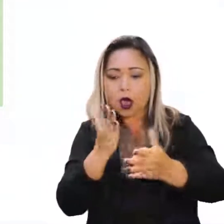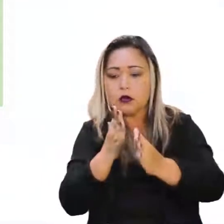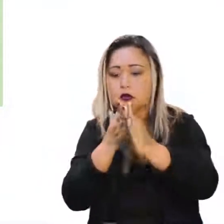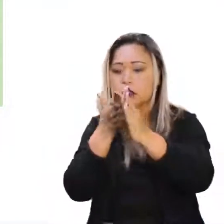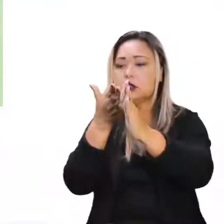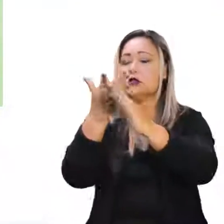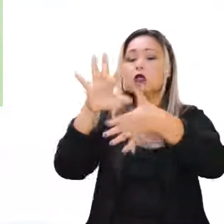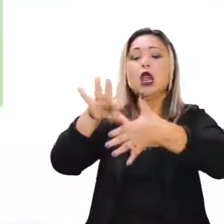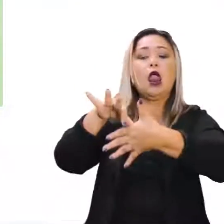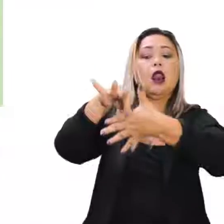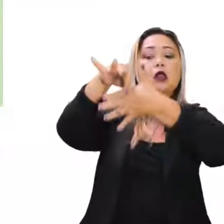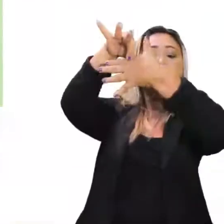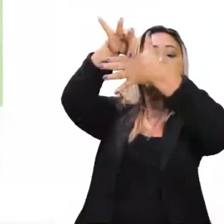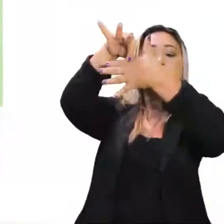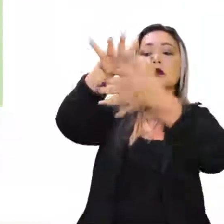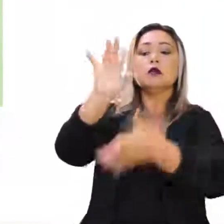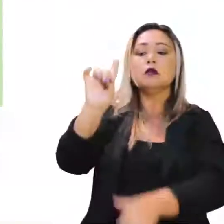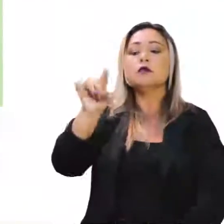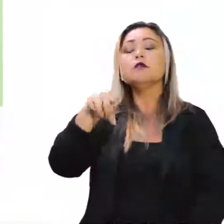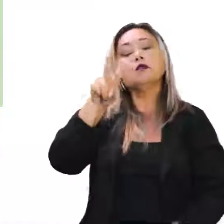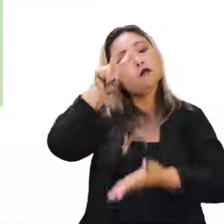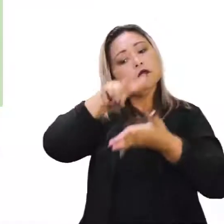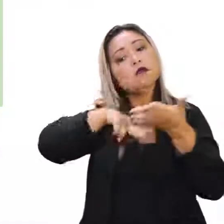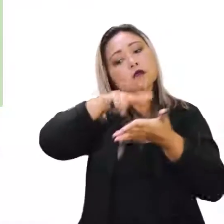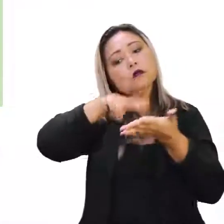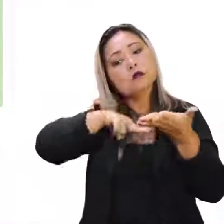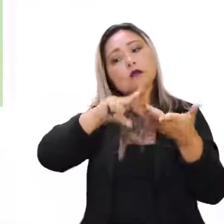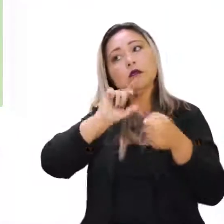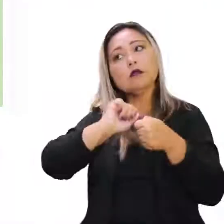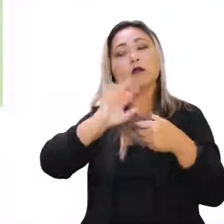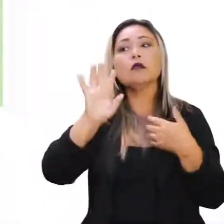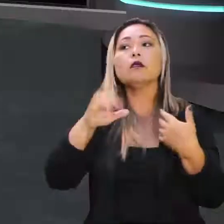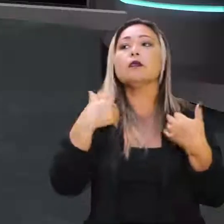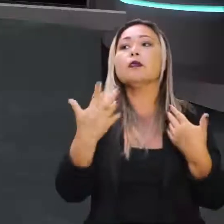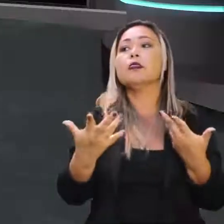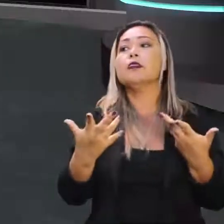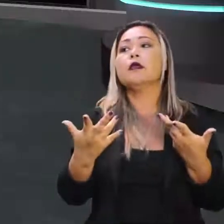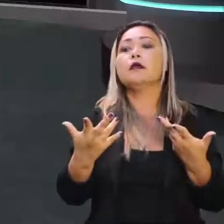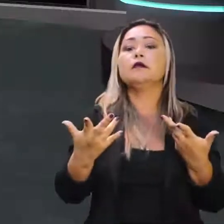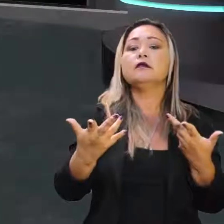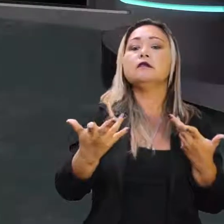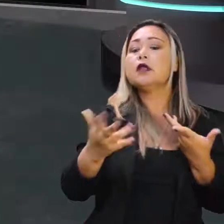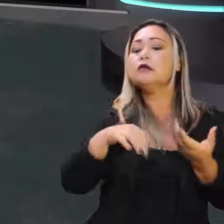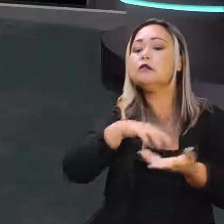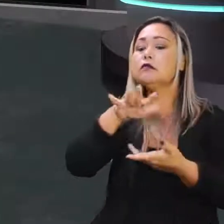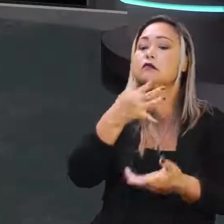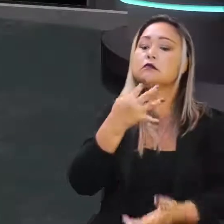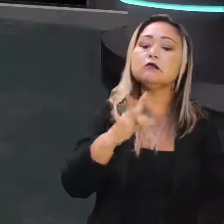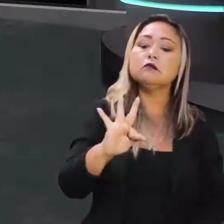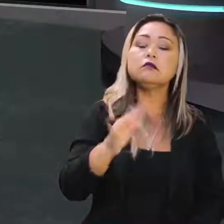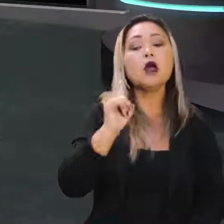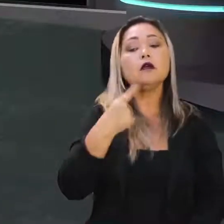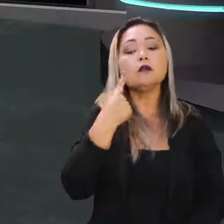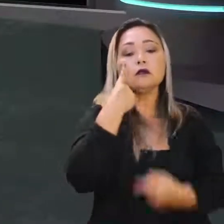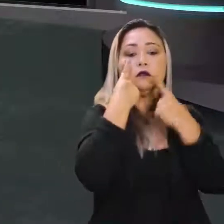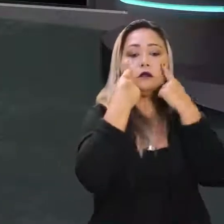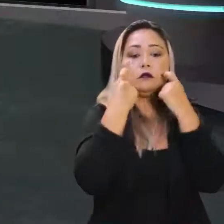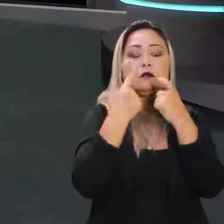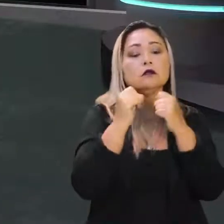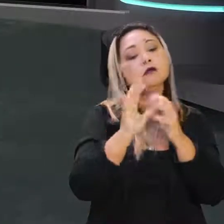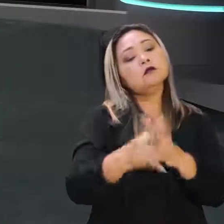dela. Exatamente. Eu li um pouco sobre esse fato aí, dessa revolução, achei muito